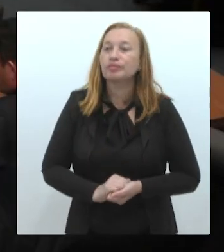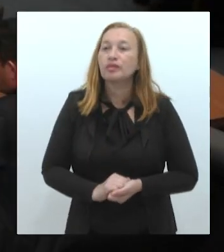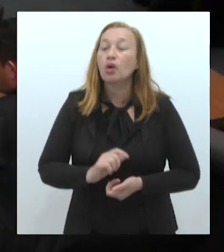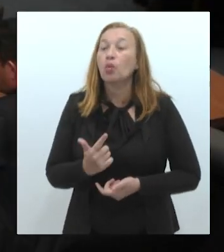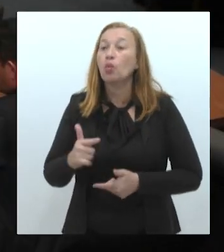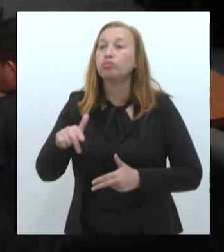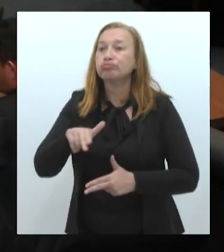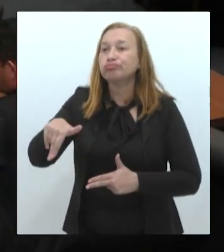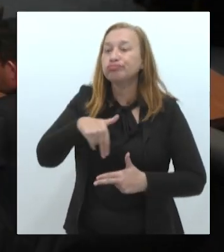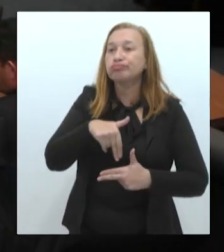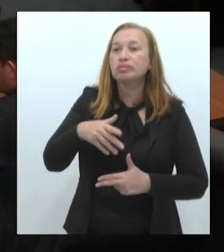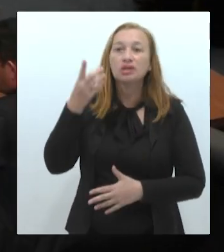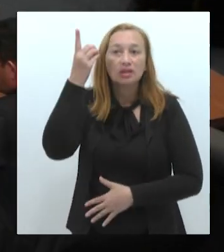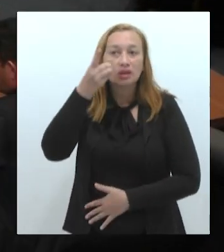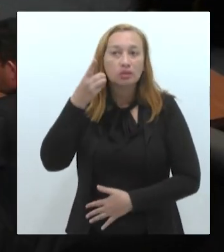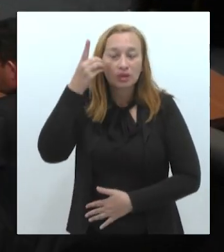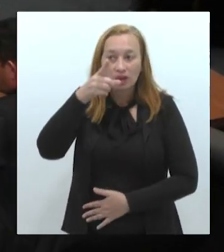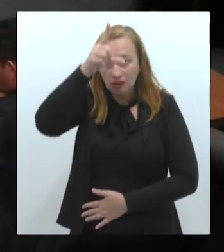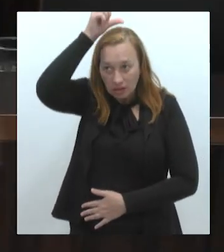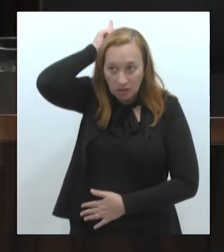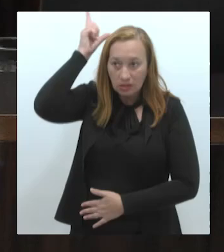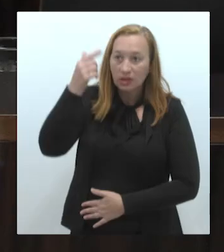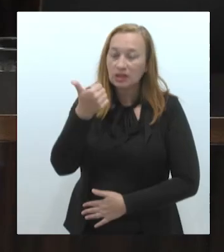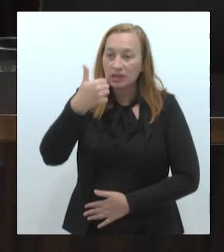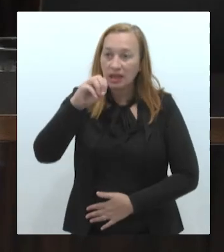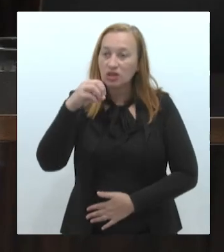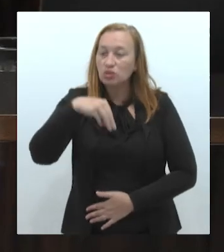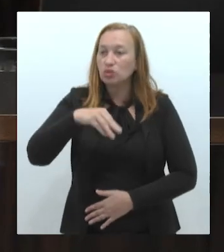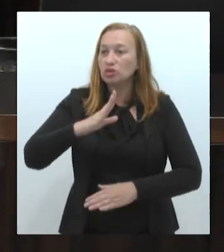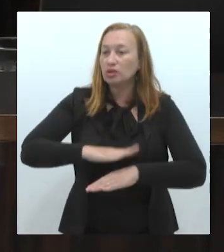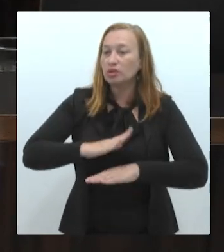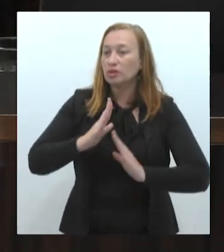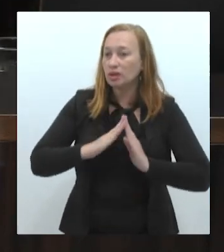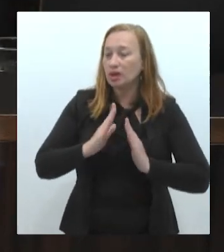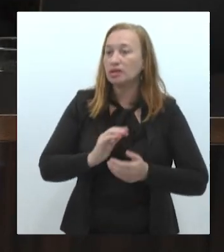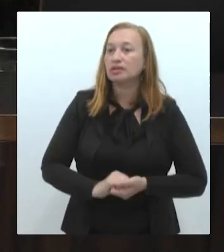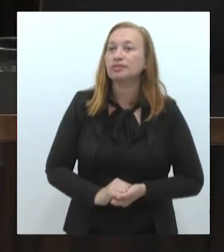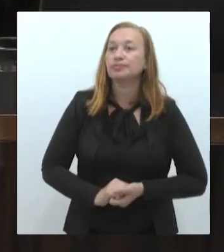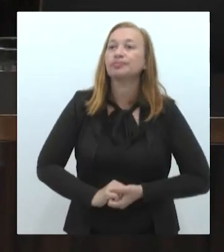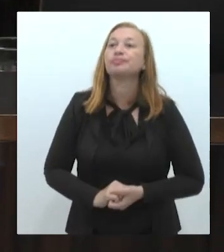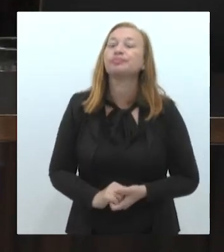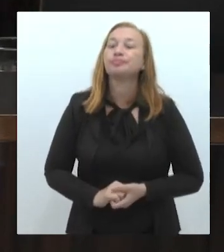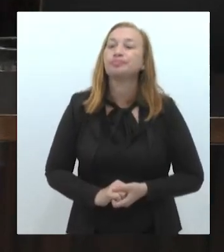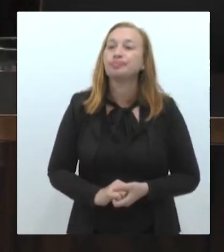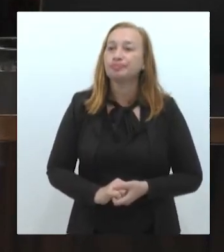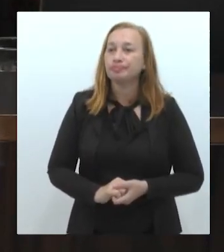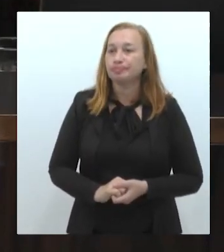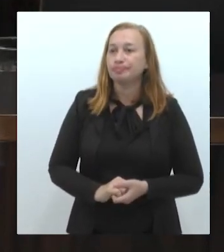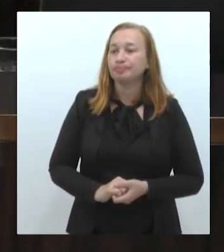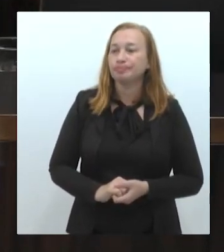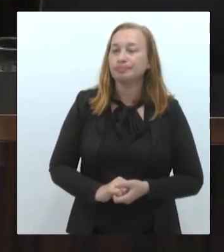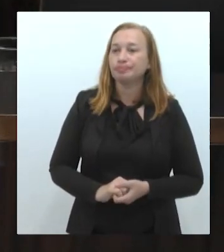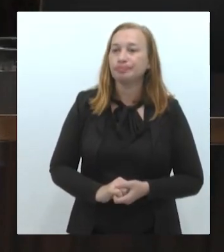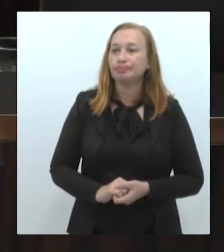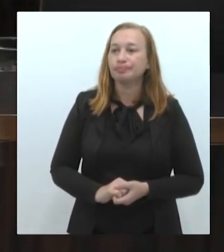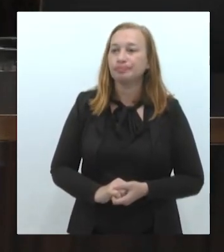Próximo orador inscrito é o nobre deputado Luiz Paulo. Vossa Excelência dispõe de 10 minutos no tempo regimental.